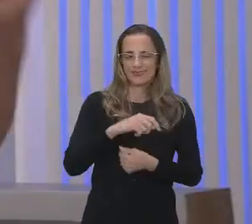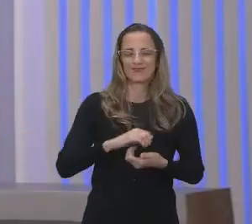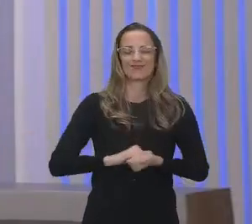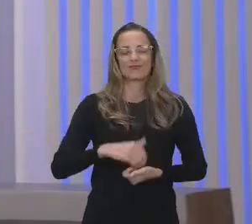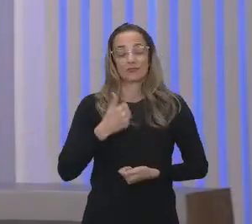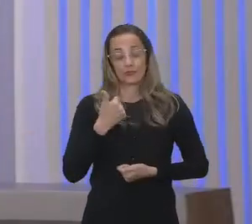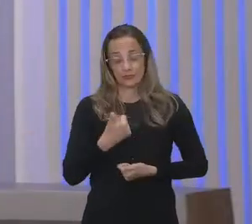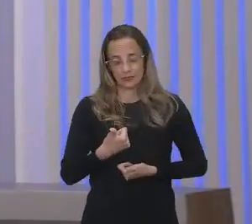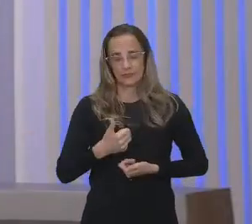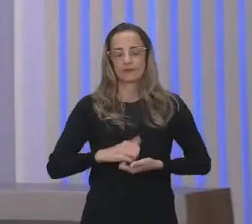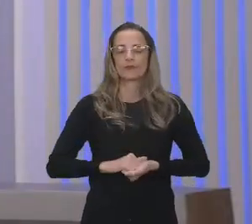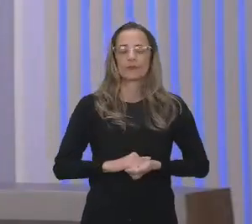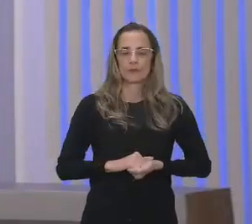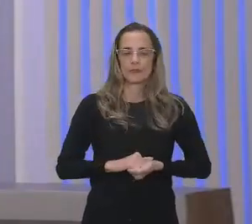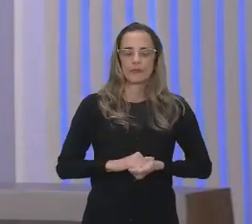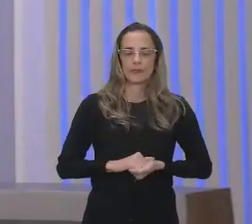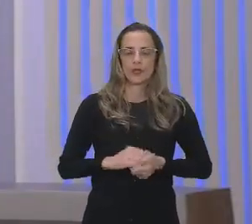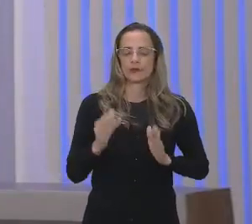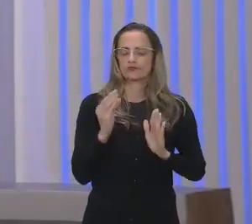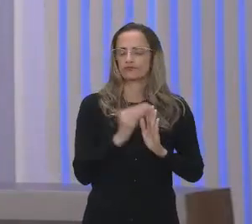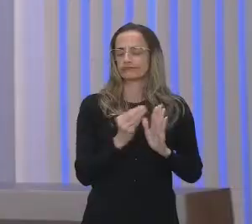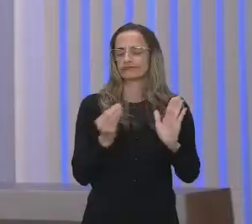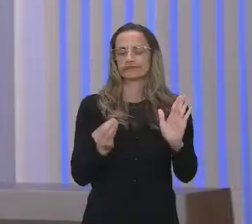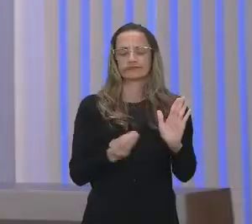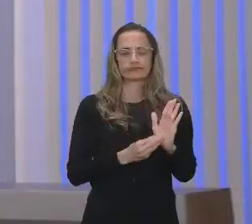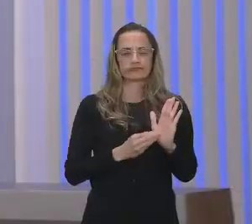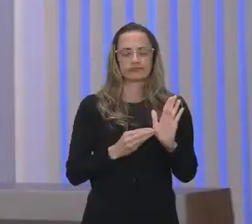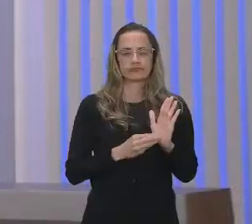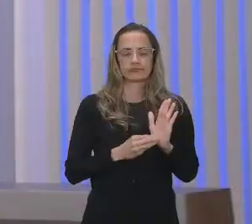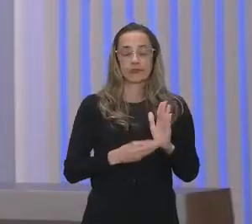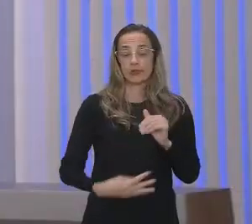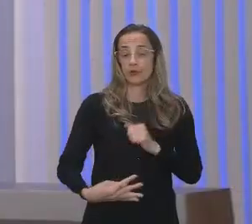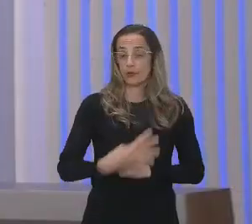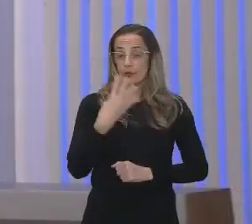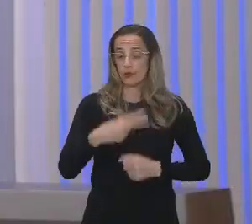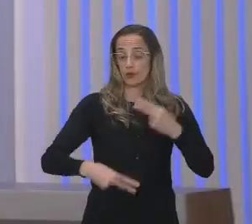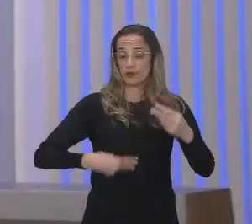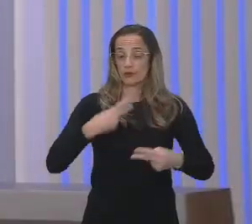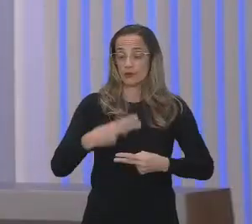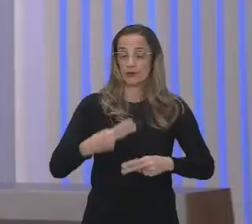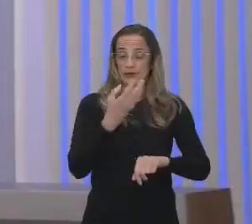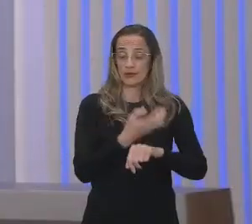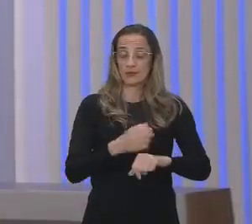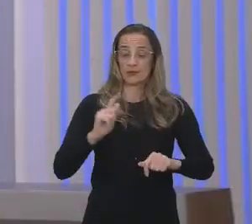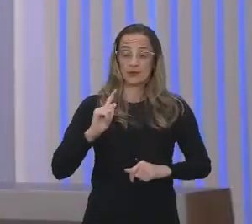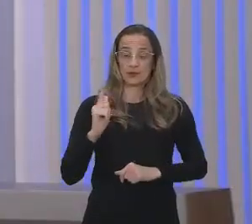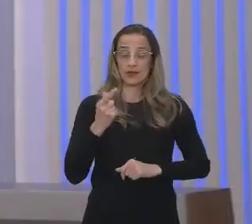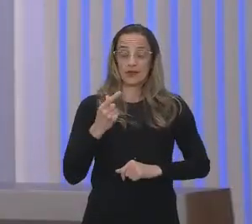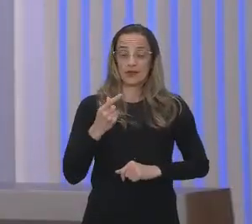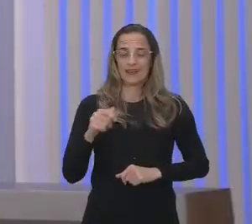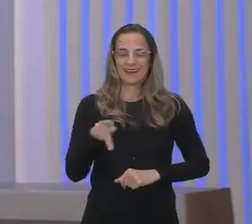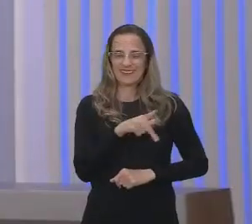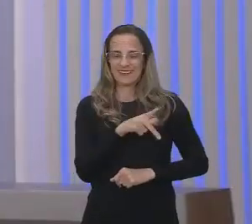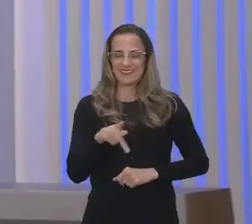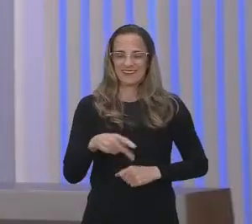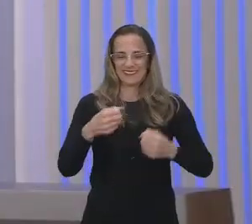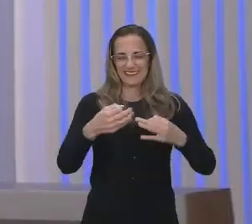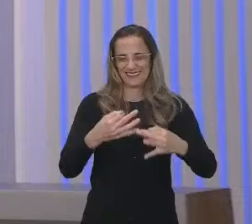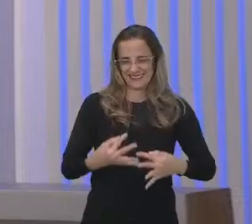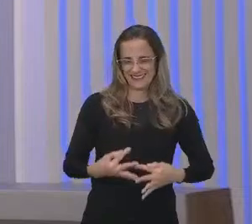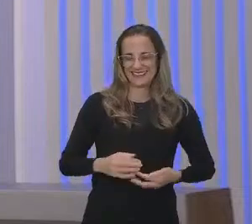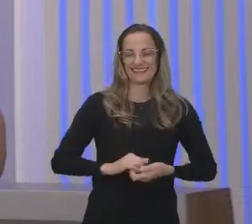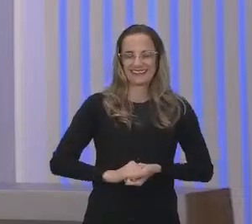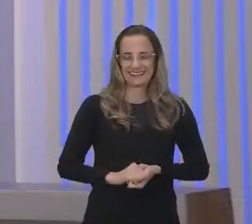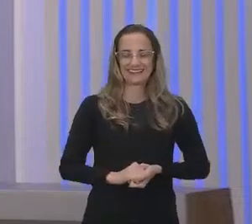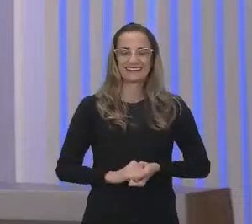bem. E é um conteúdo também que cai agora no 4º bimestre de Geografia, de acordo com a nossa professora aqui. Olha que